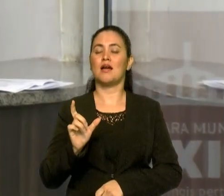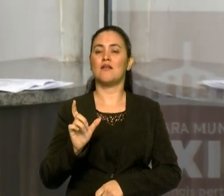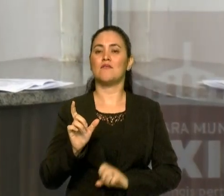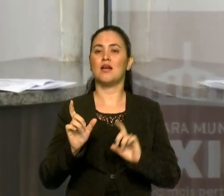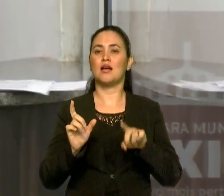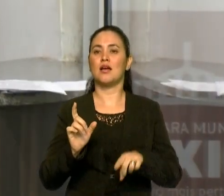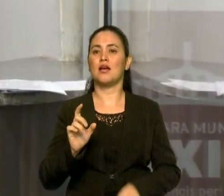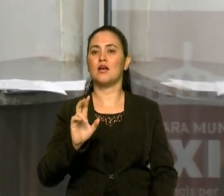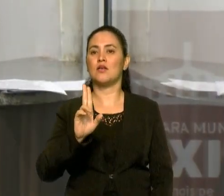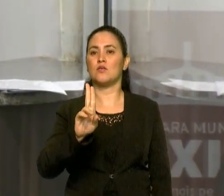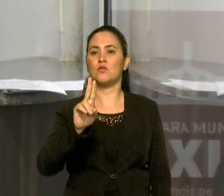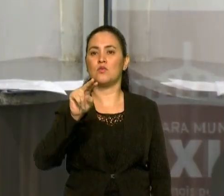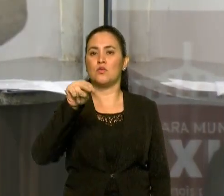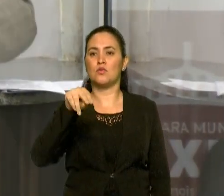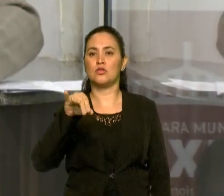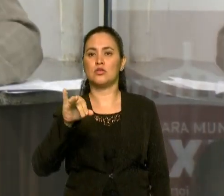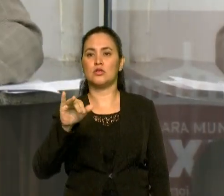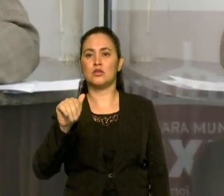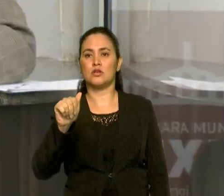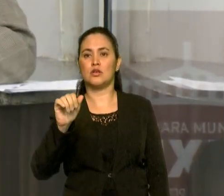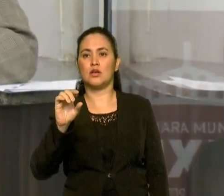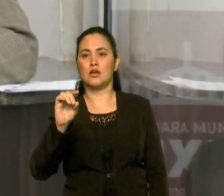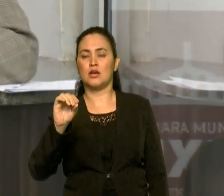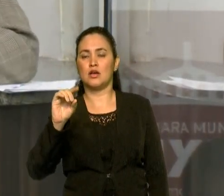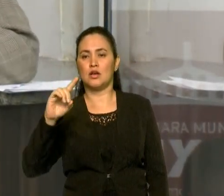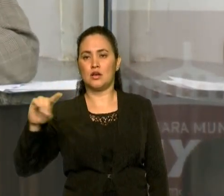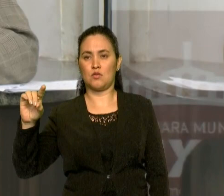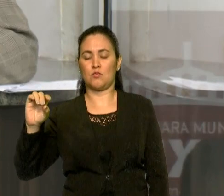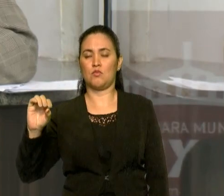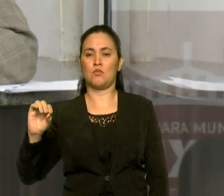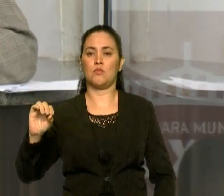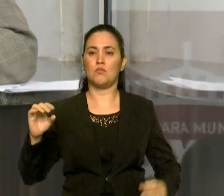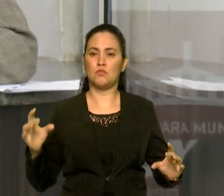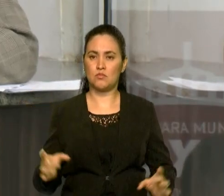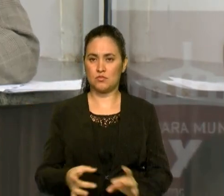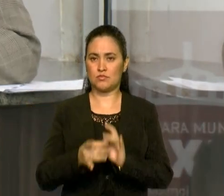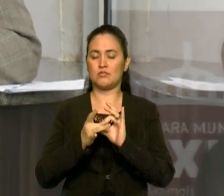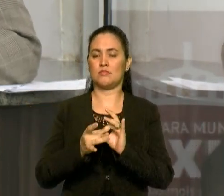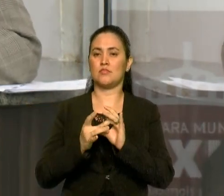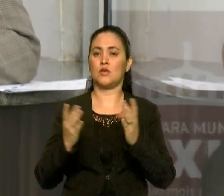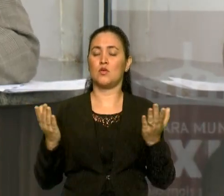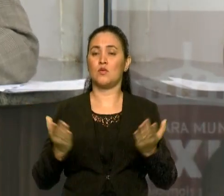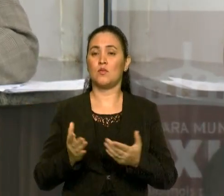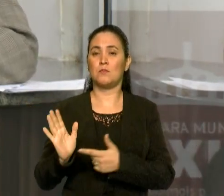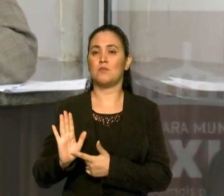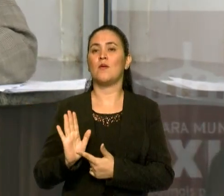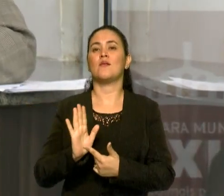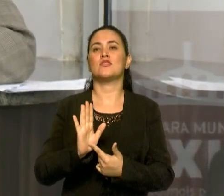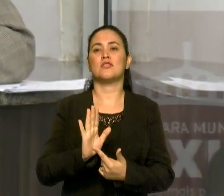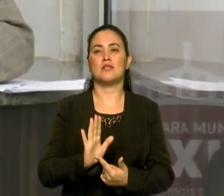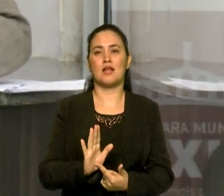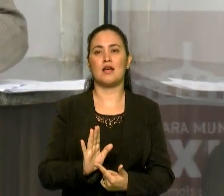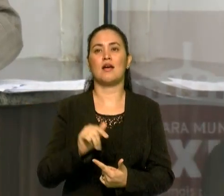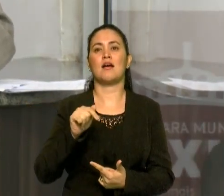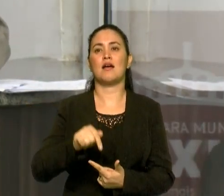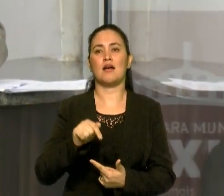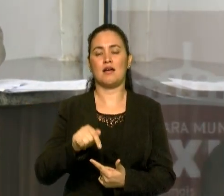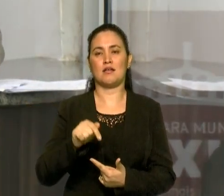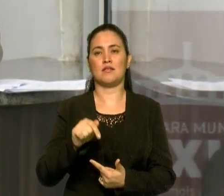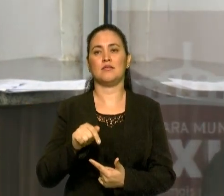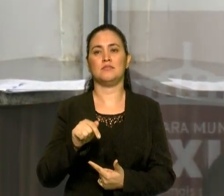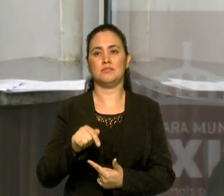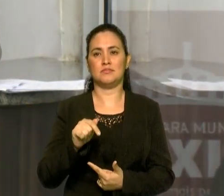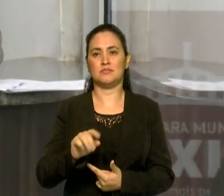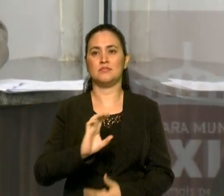união. E hoje nós temos exemplo dessa palavra aqui em Caxias. Hoje estamos eu,